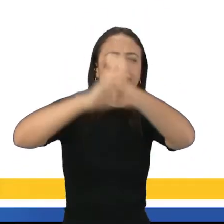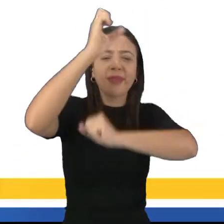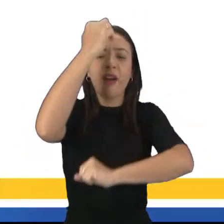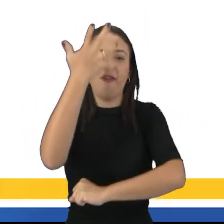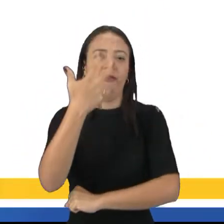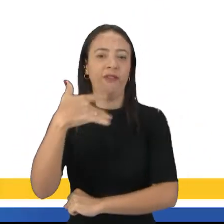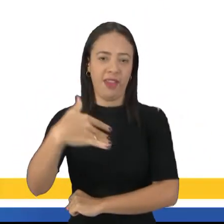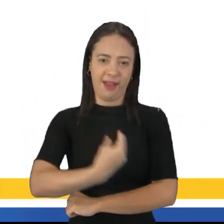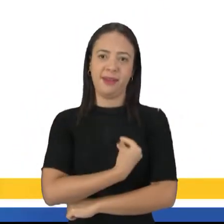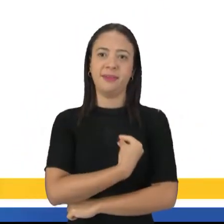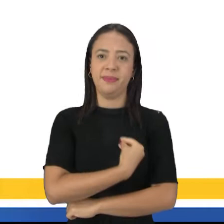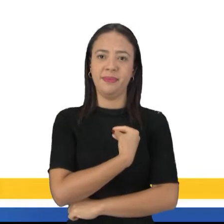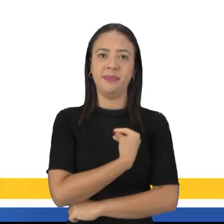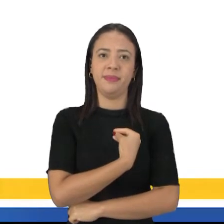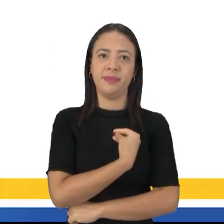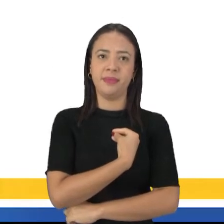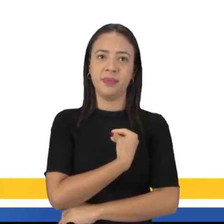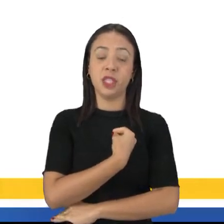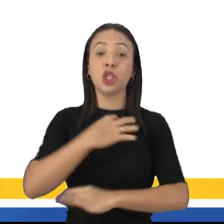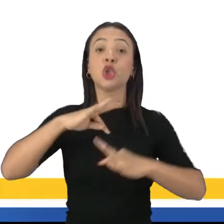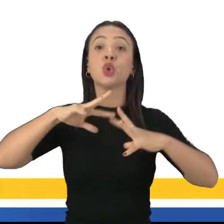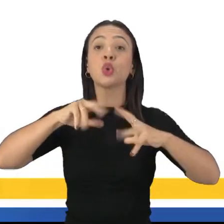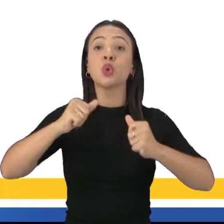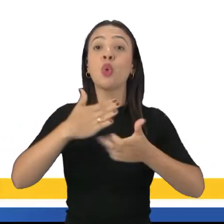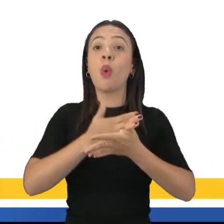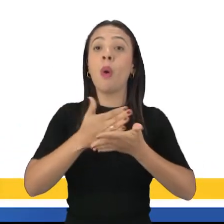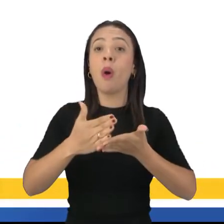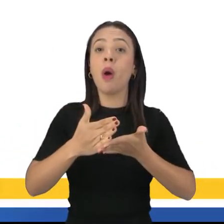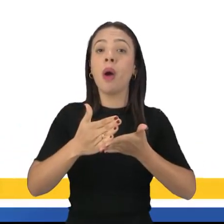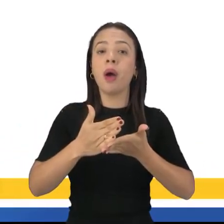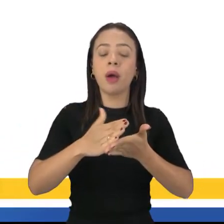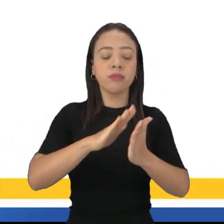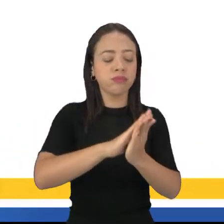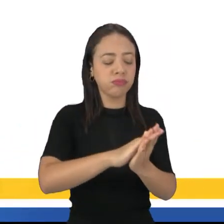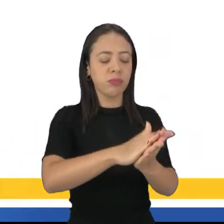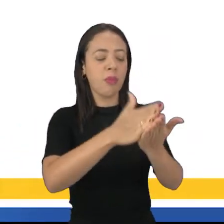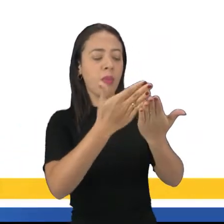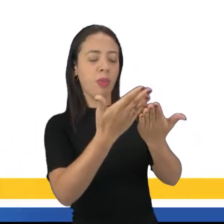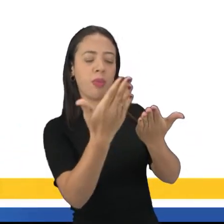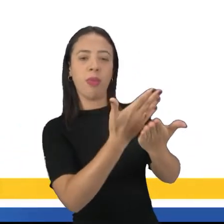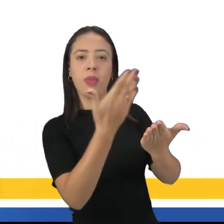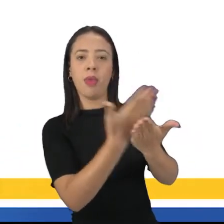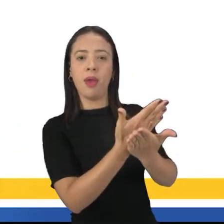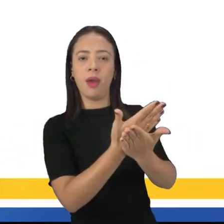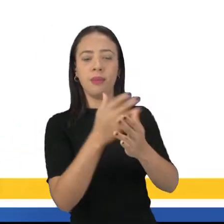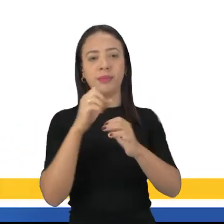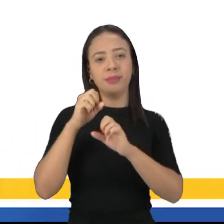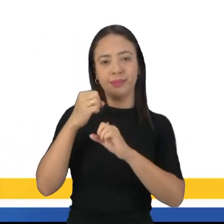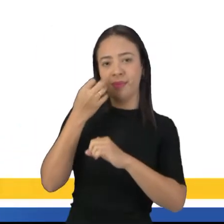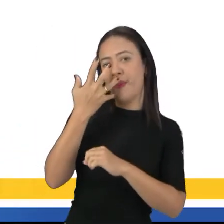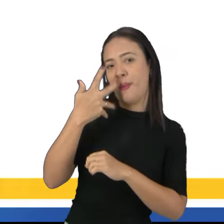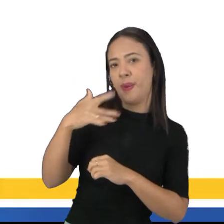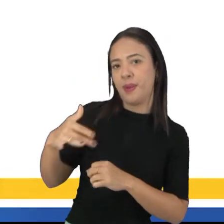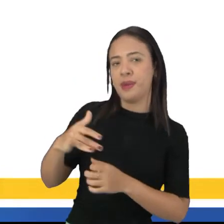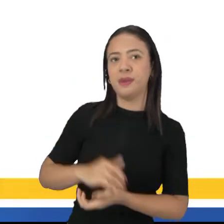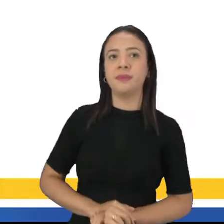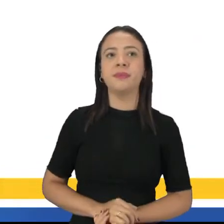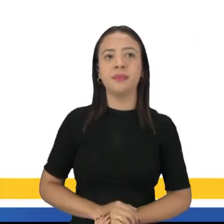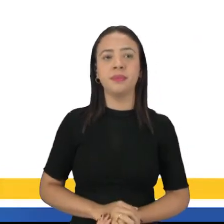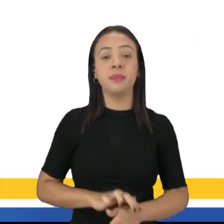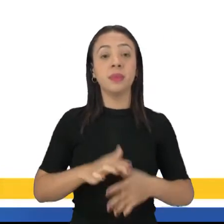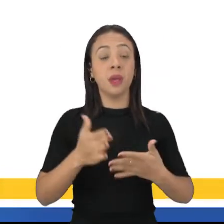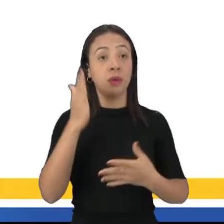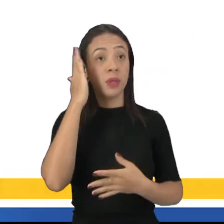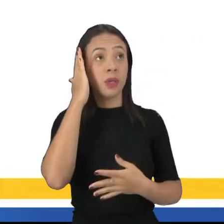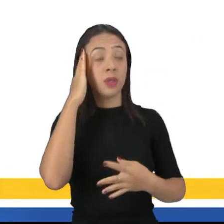da criança. E tudo começa quando você abre um livro para ela. Então, a partir do que